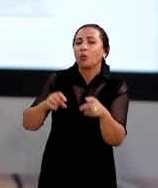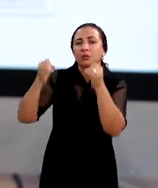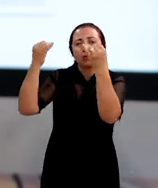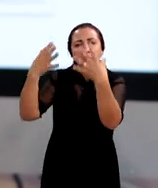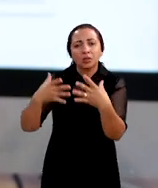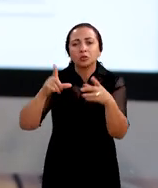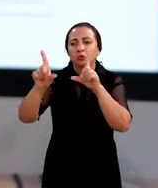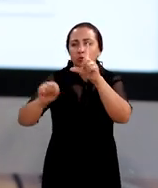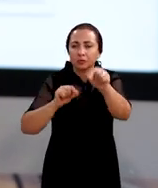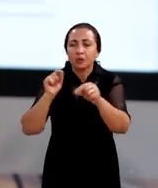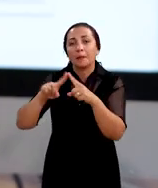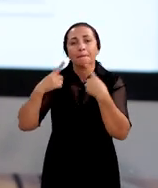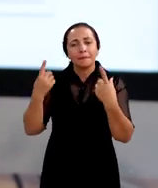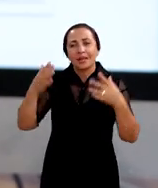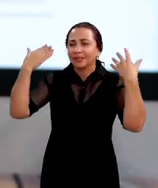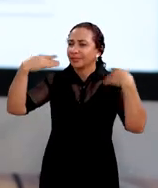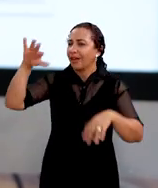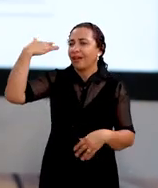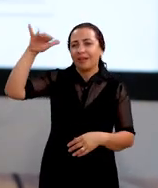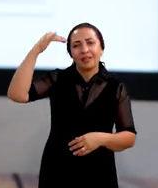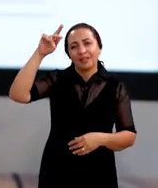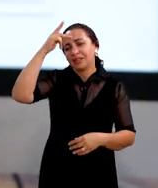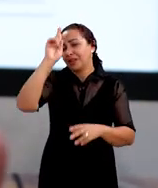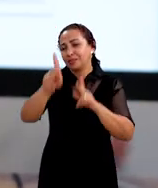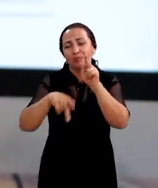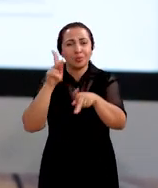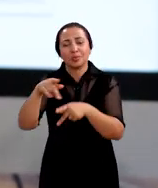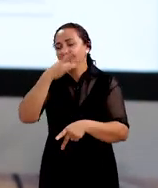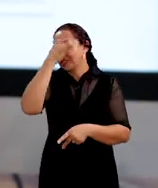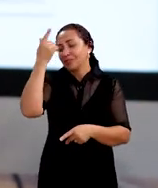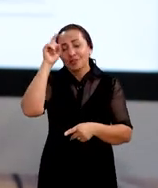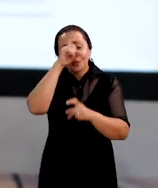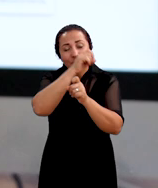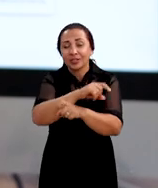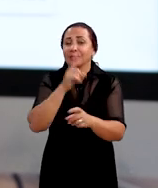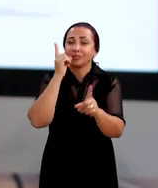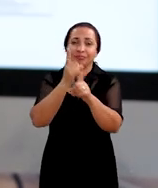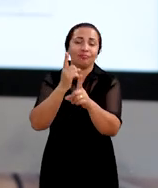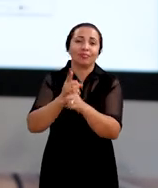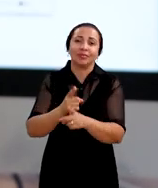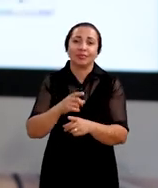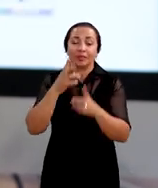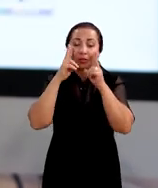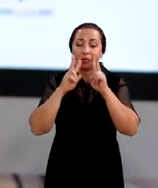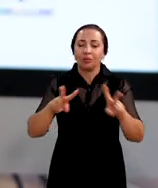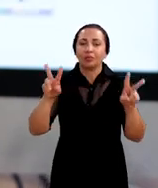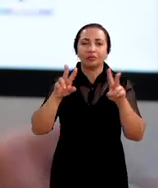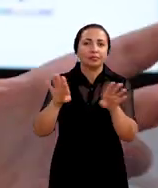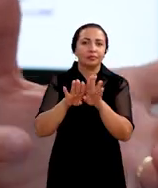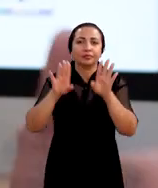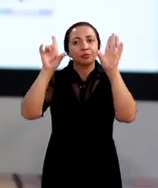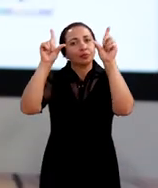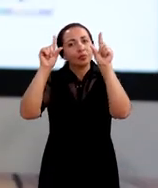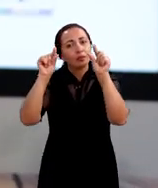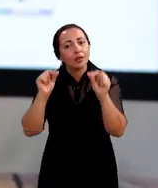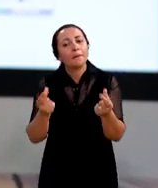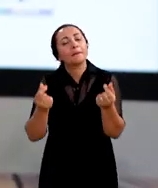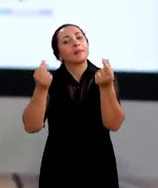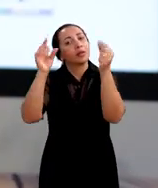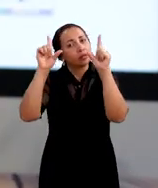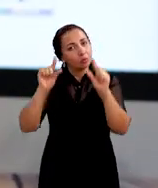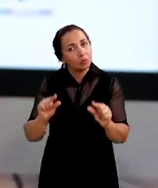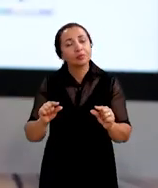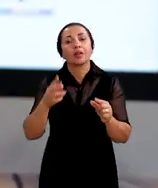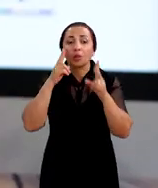tem outras alternativas, soluções, mas são caras e inacessíveis para a população de maneira geral. Então, a gente tem um olhar de tentar